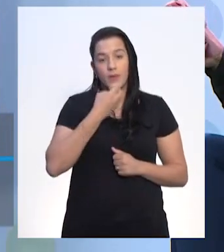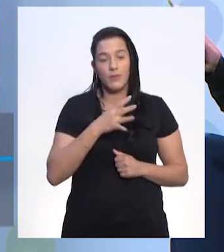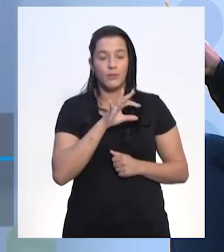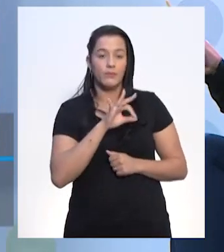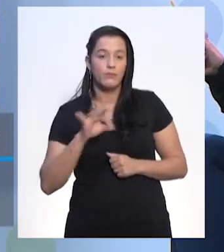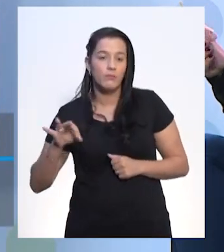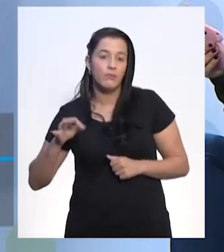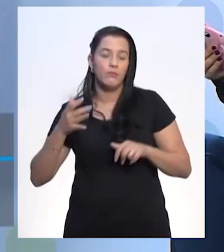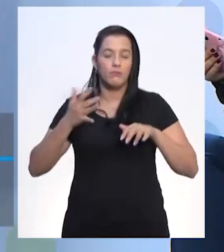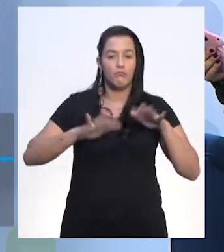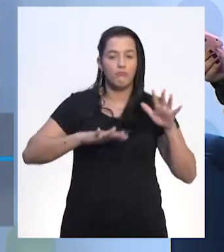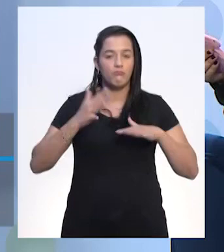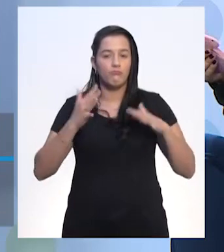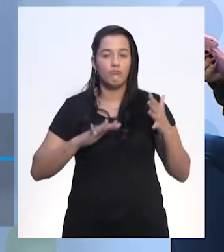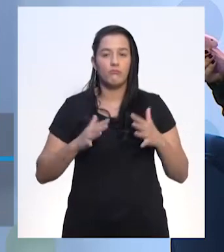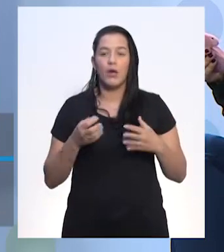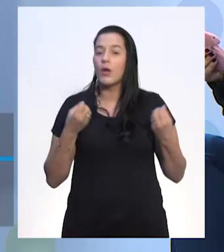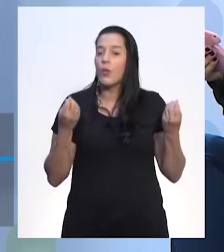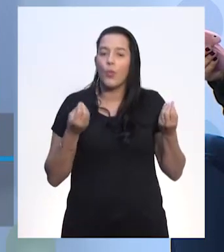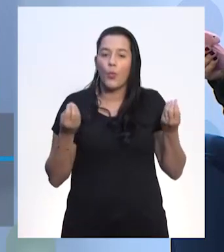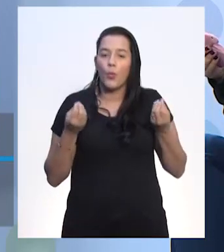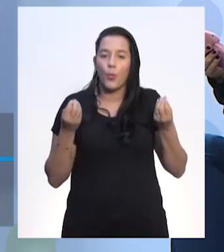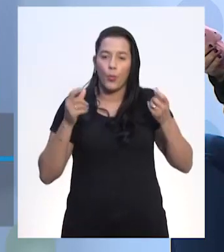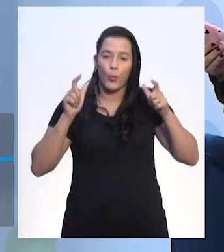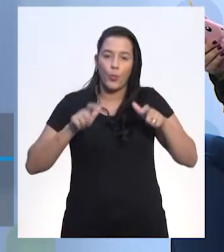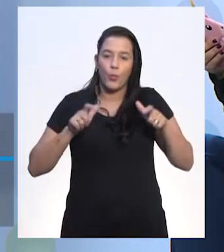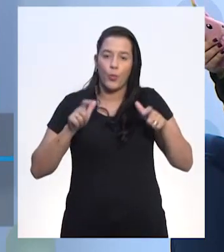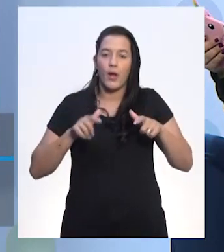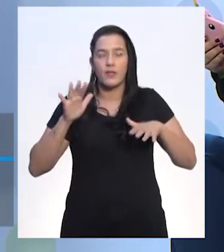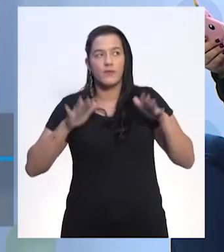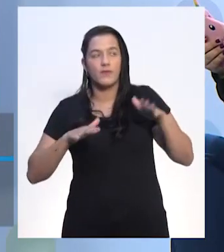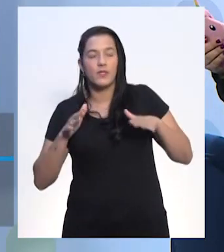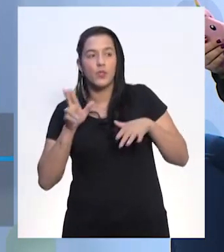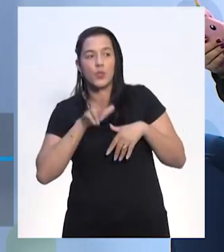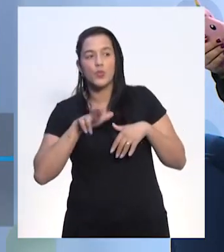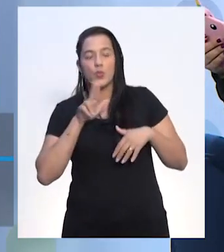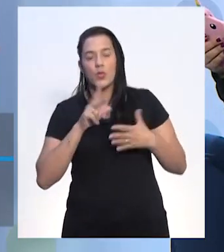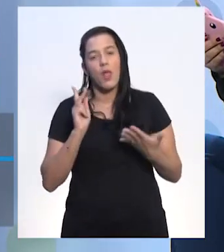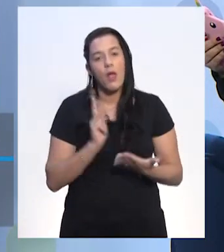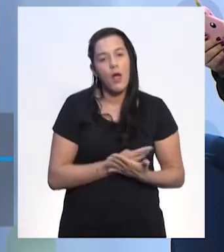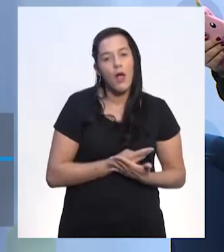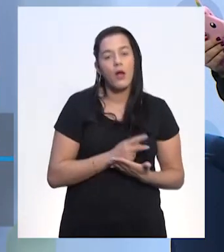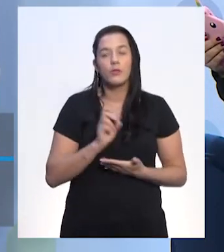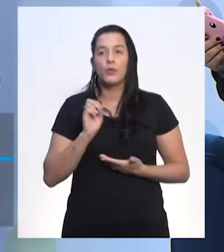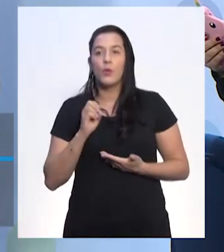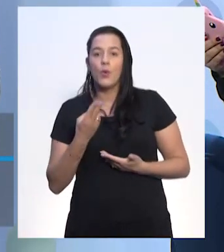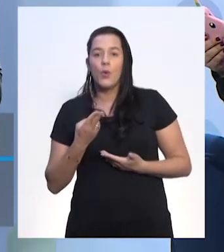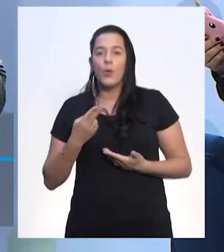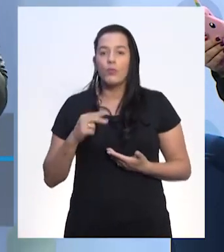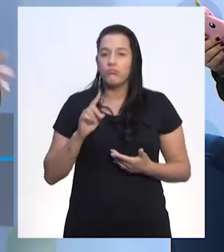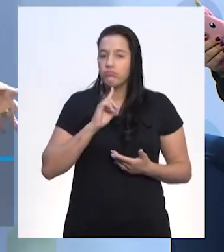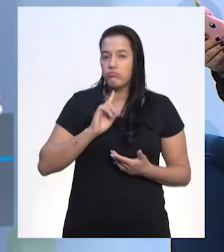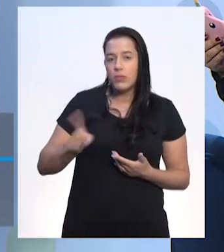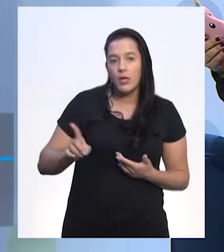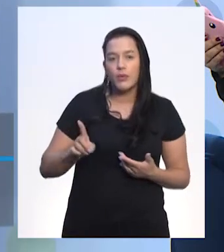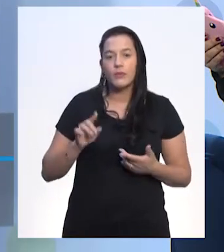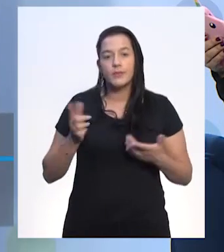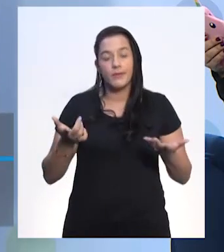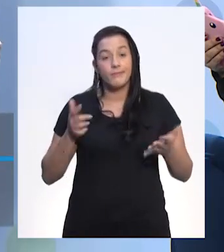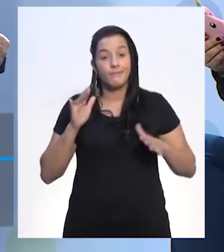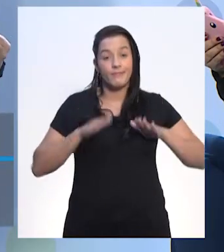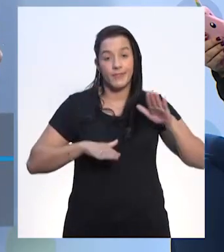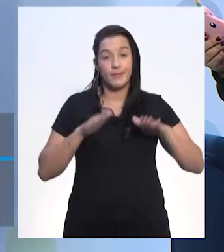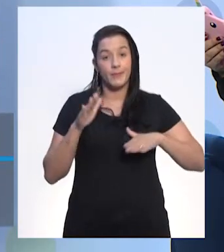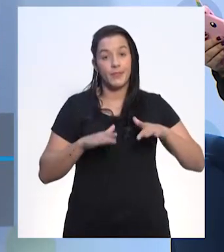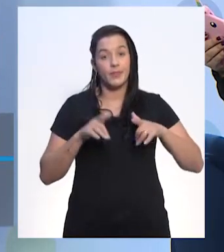E a identificar. Porque usa de forma errada ou é não, independente do fator,